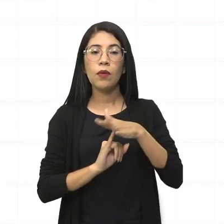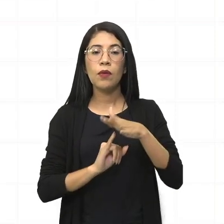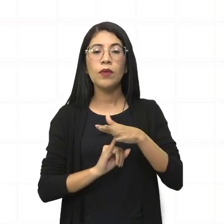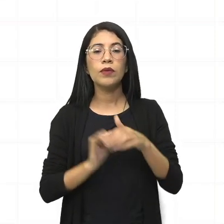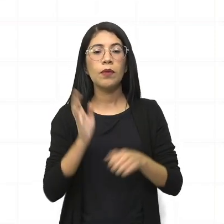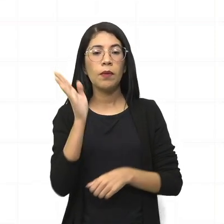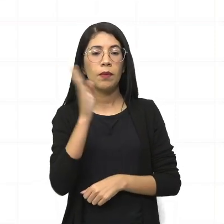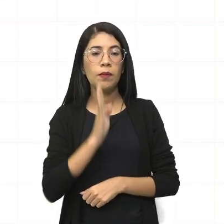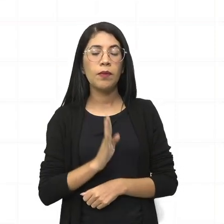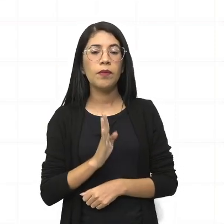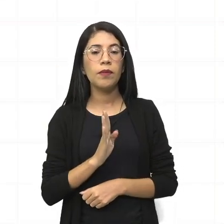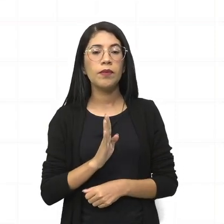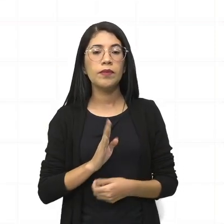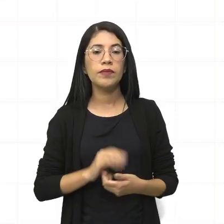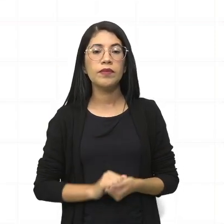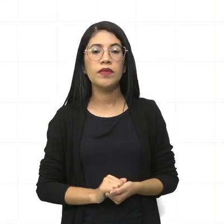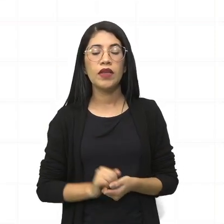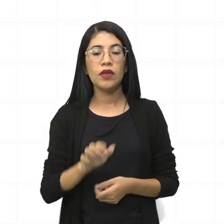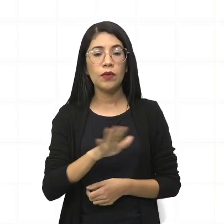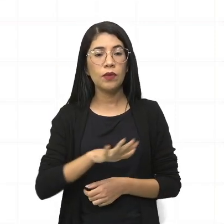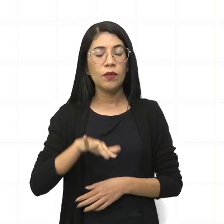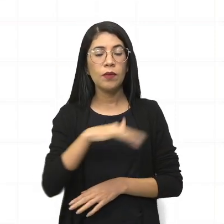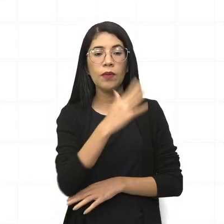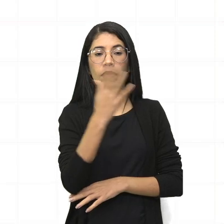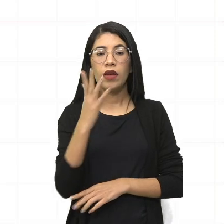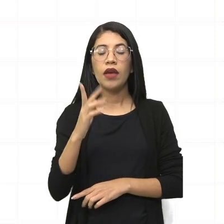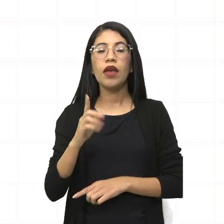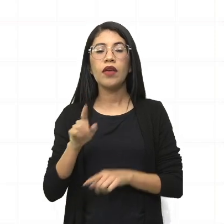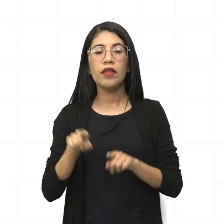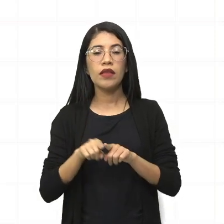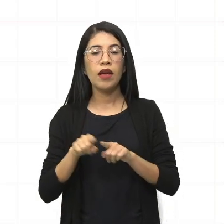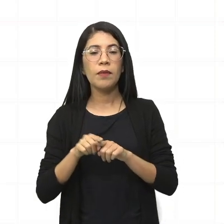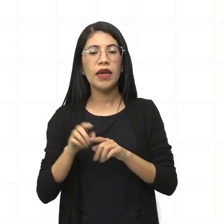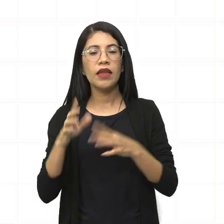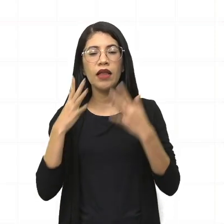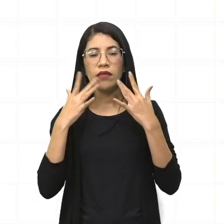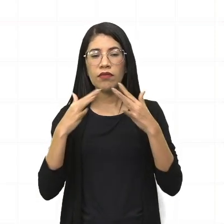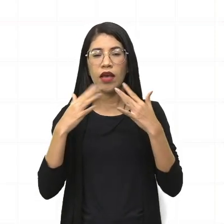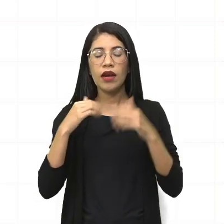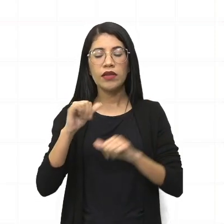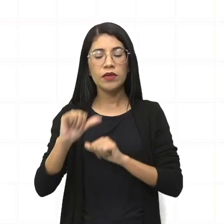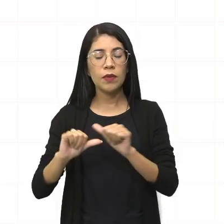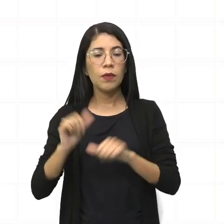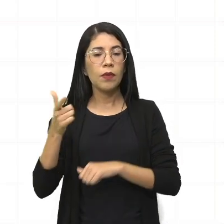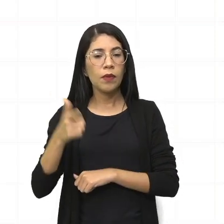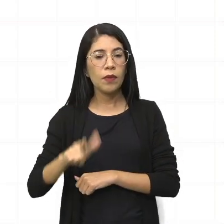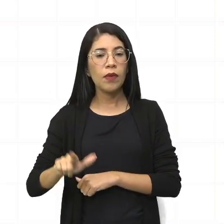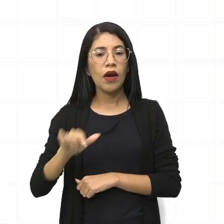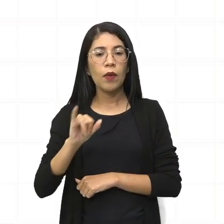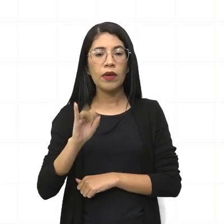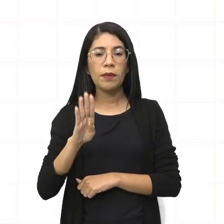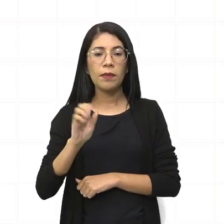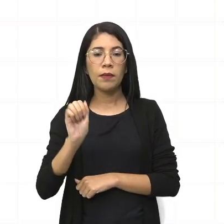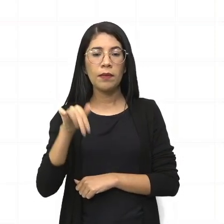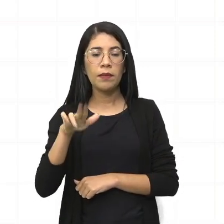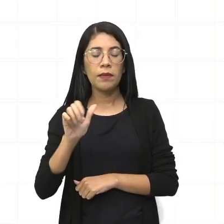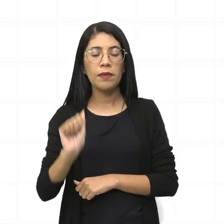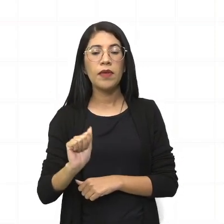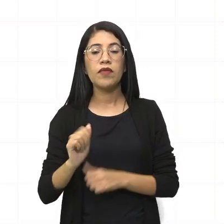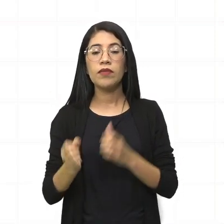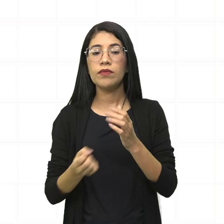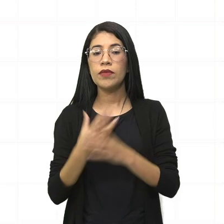Brasileiro de Meio Ambiente e dos Recursos Naturais Renováveis, o IBAMA. Ele foi